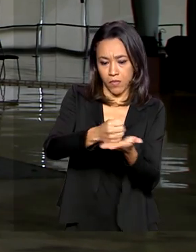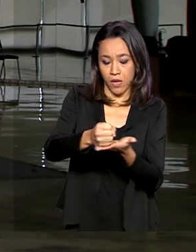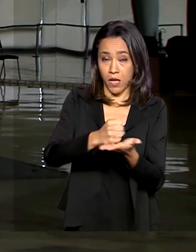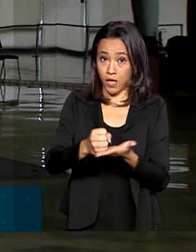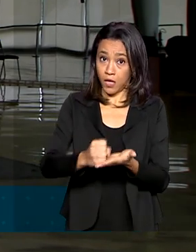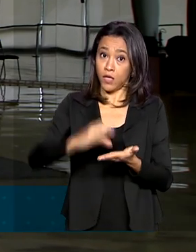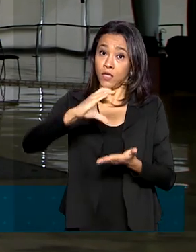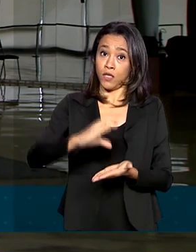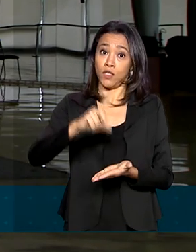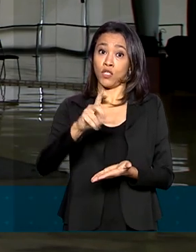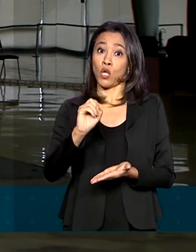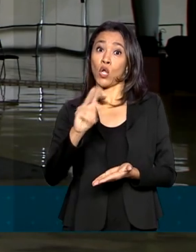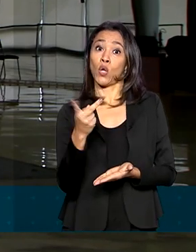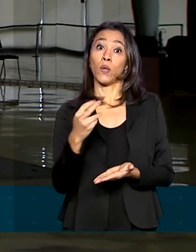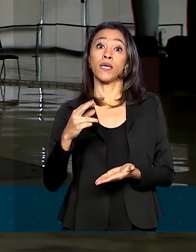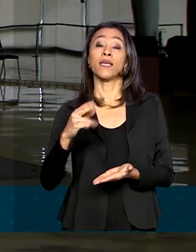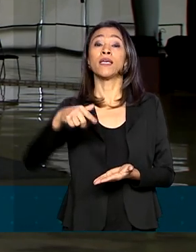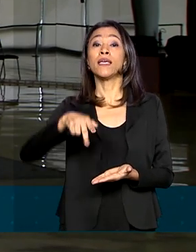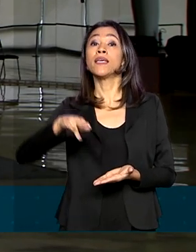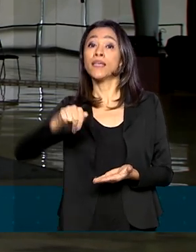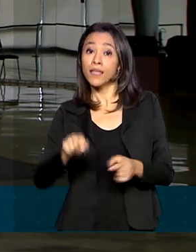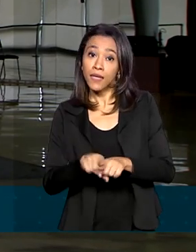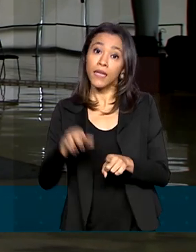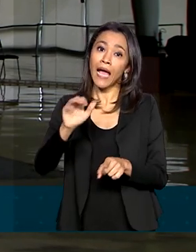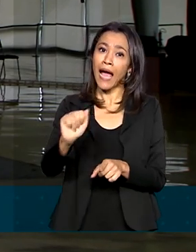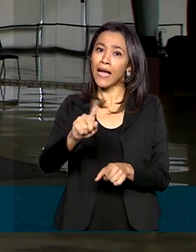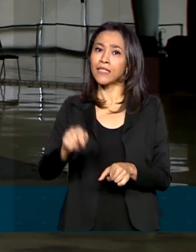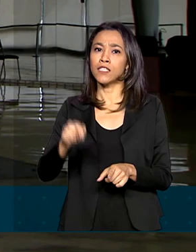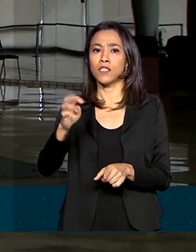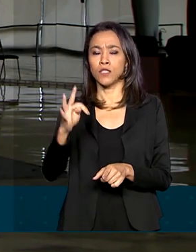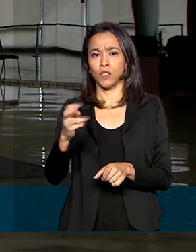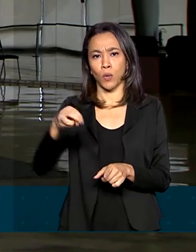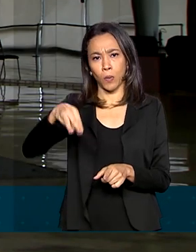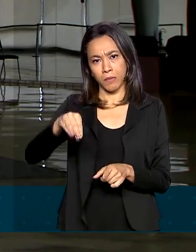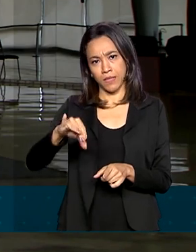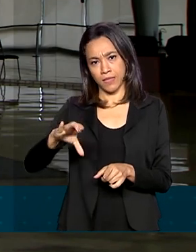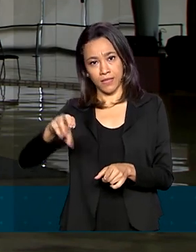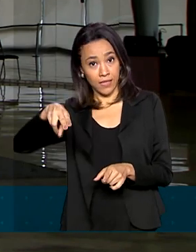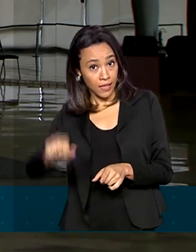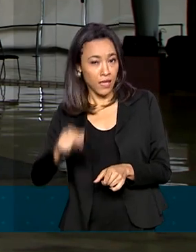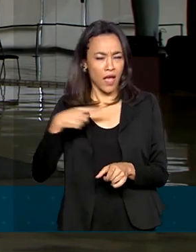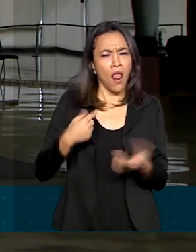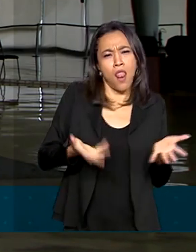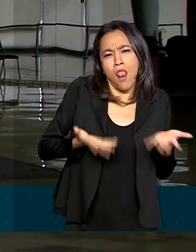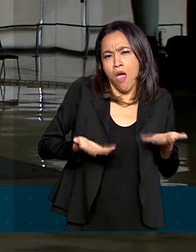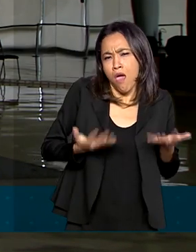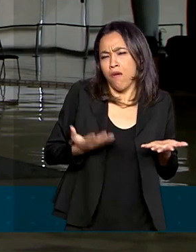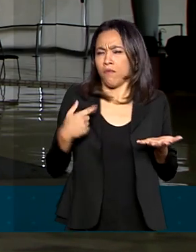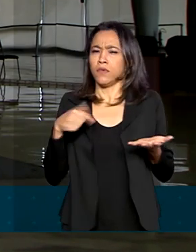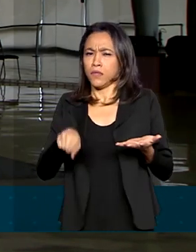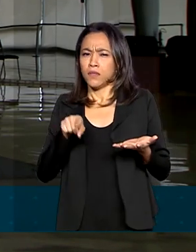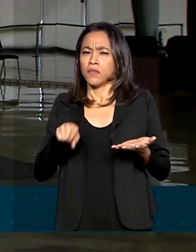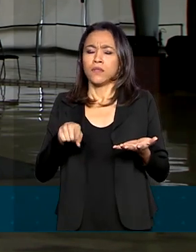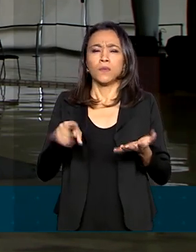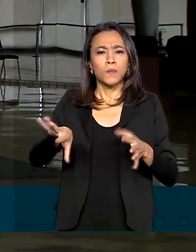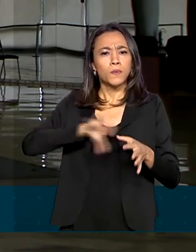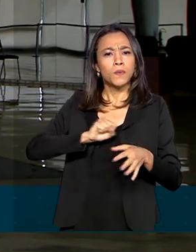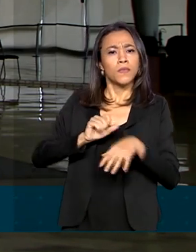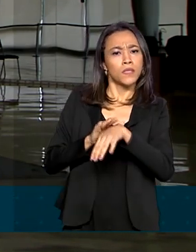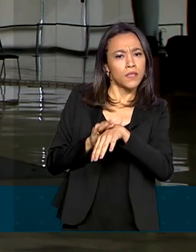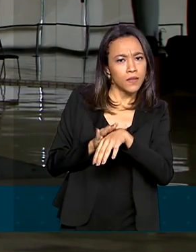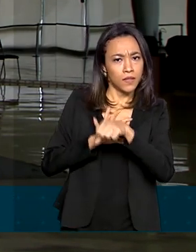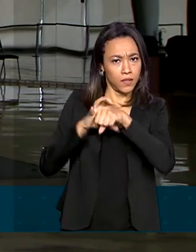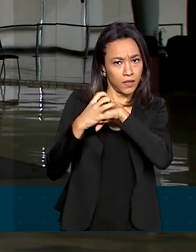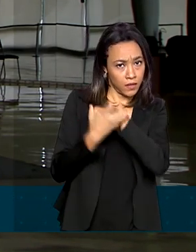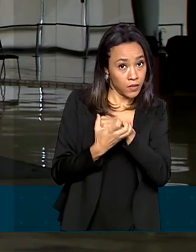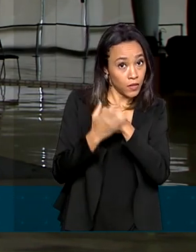associada à azitromicina, quando o paciente tem sintomas leves ou moderados da Covid-19, ou seja,